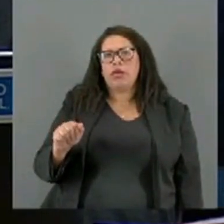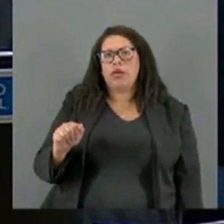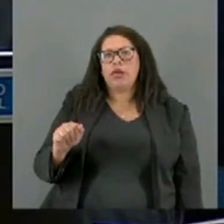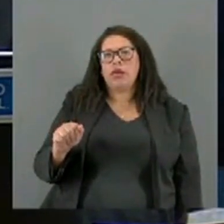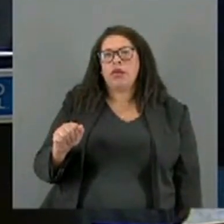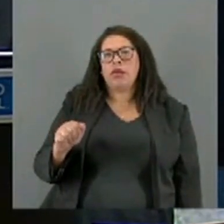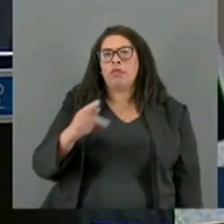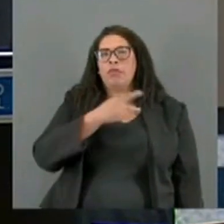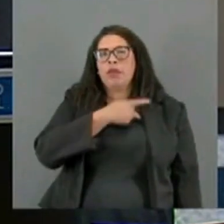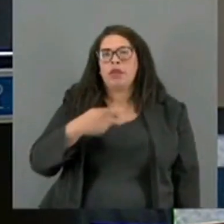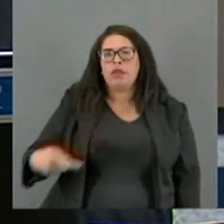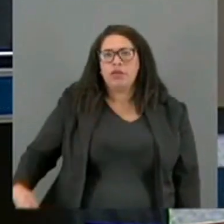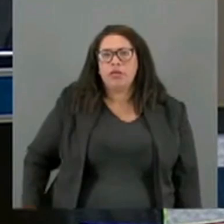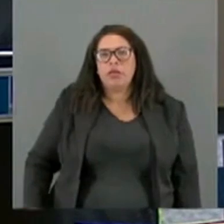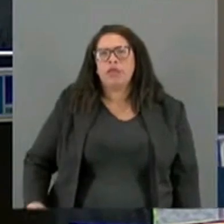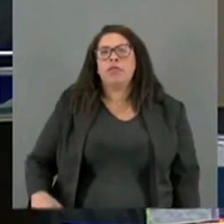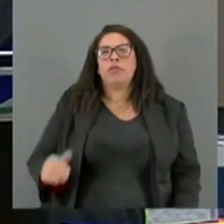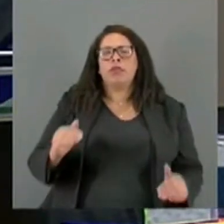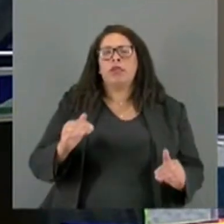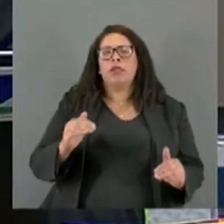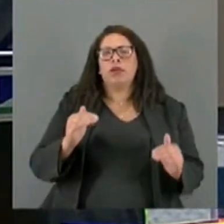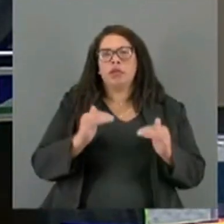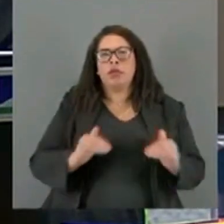eminente presidente do Supremo Tribunal